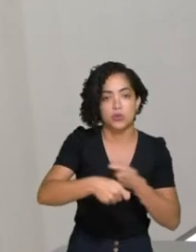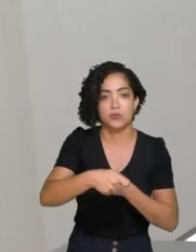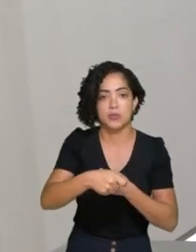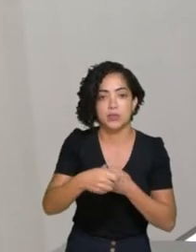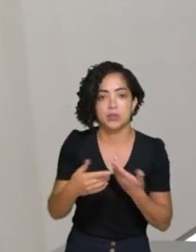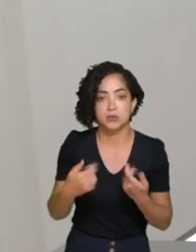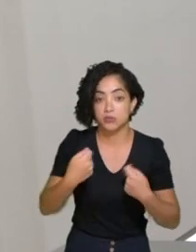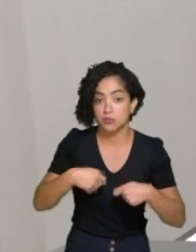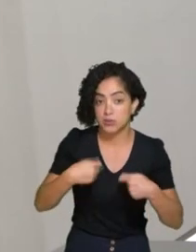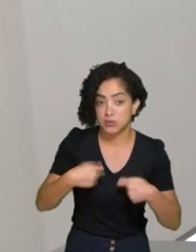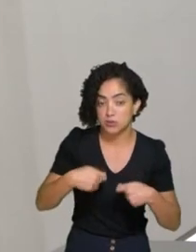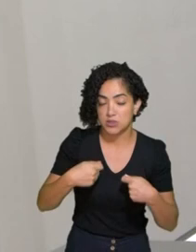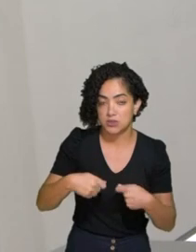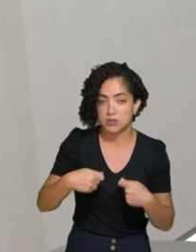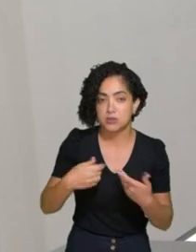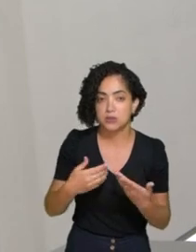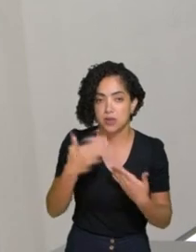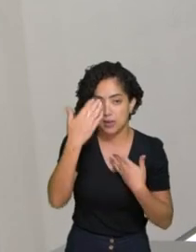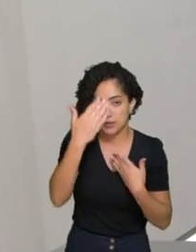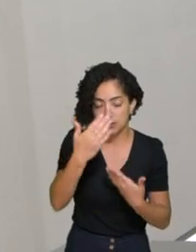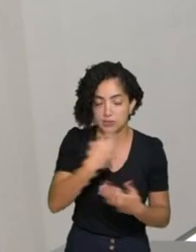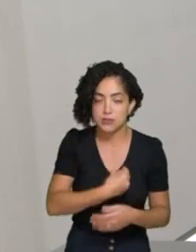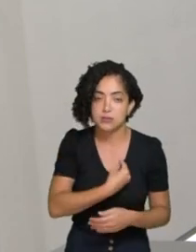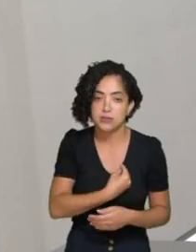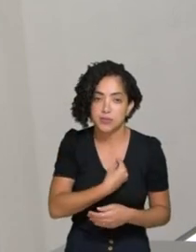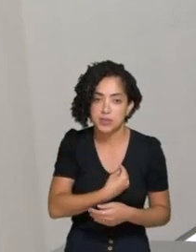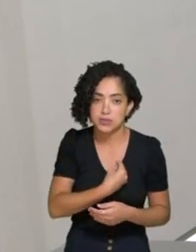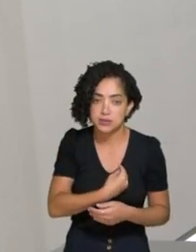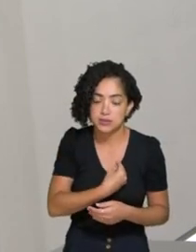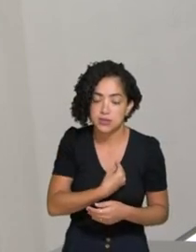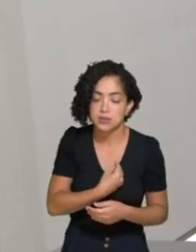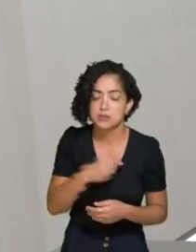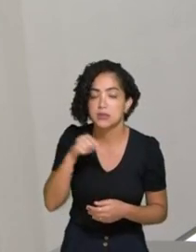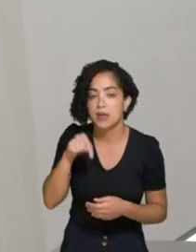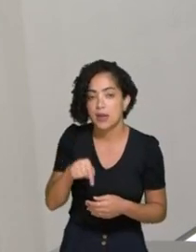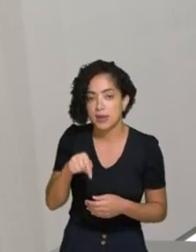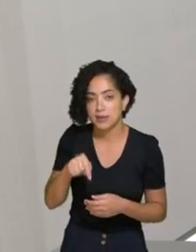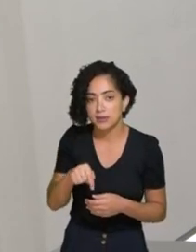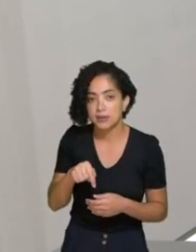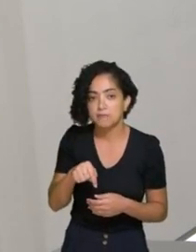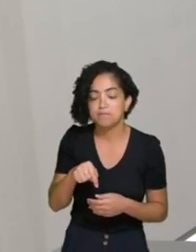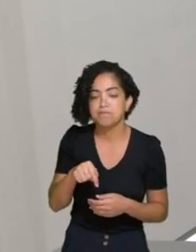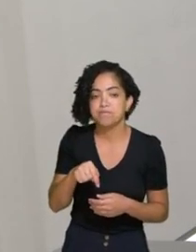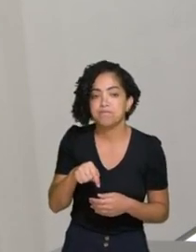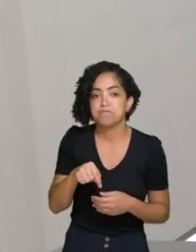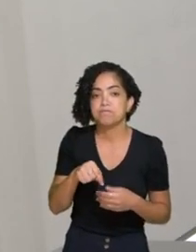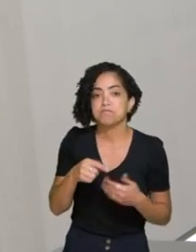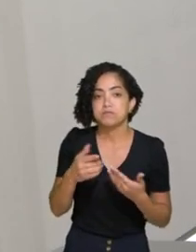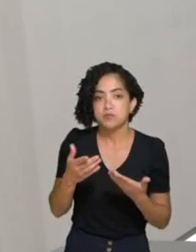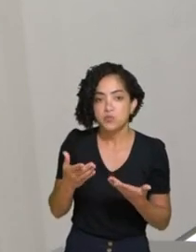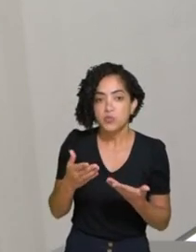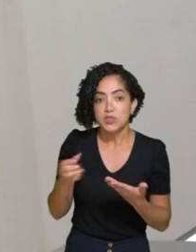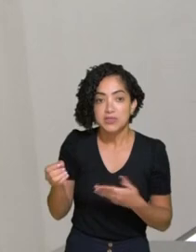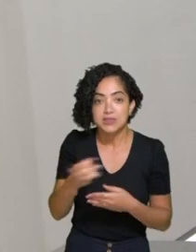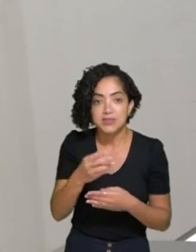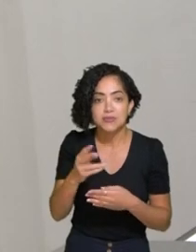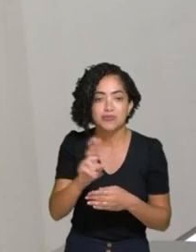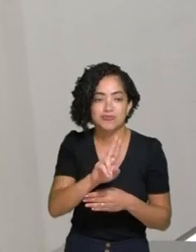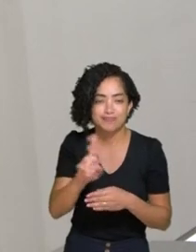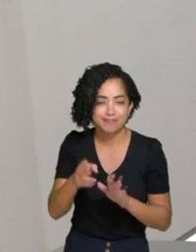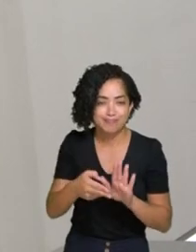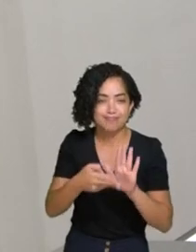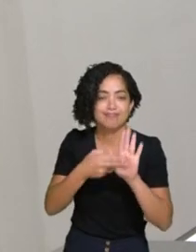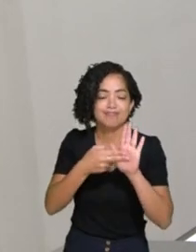quero agradecer a presença do ministro Lupe aqui em Florianópolis, fazendo essa nova nomeação e